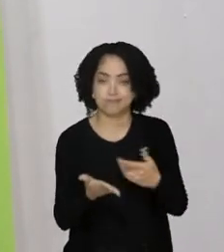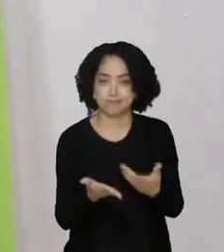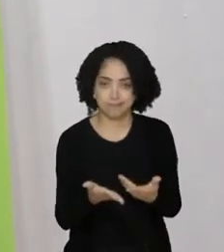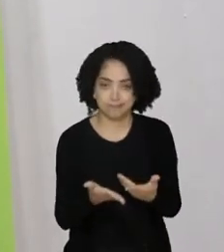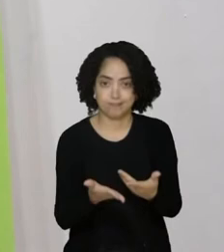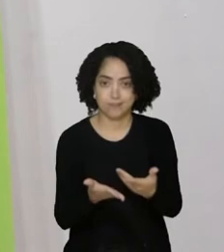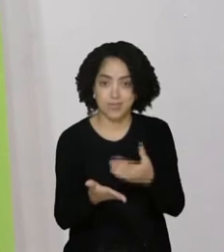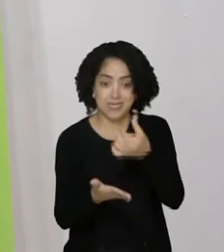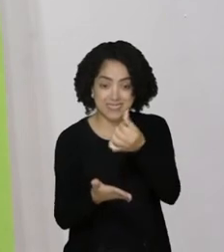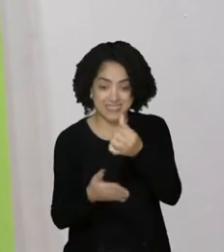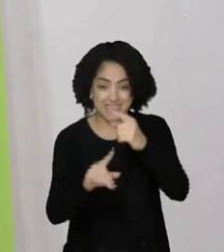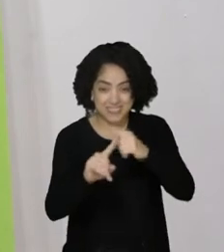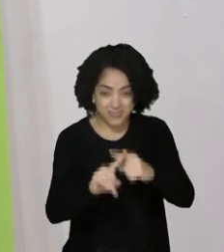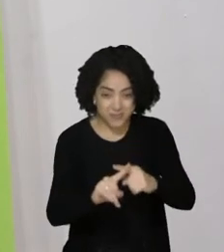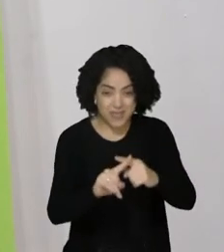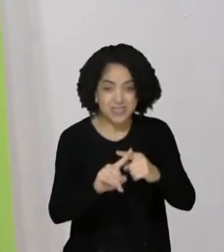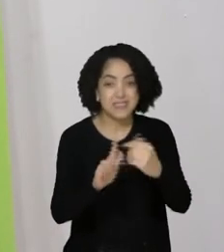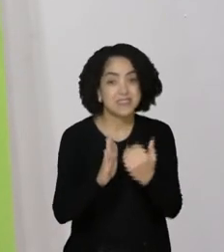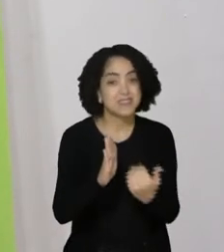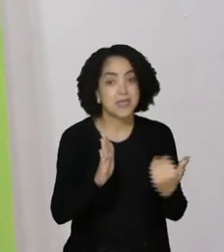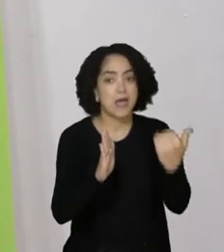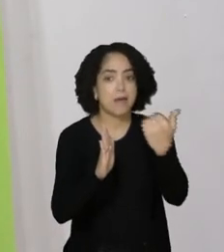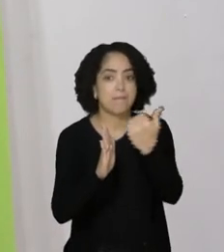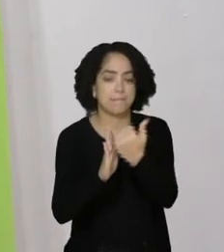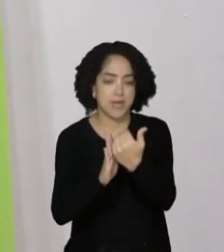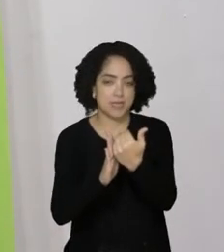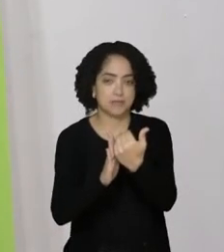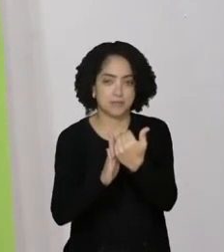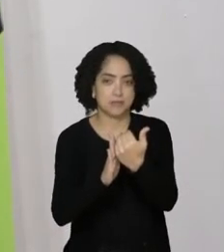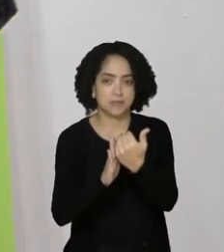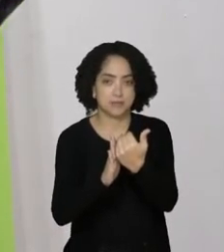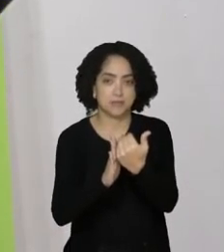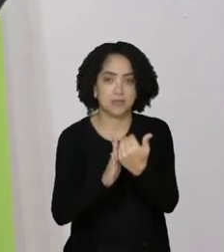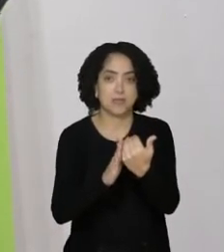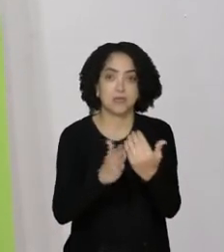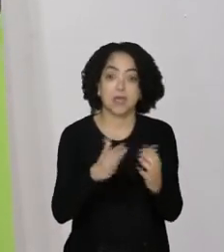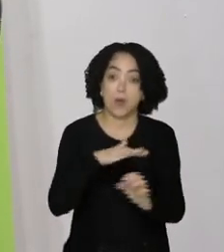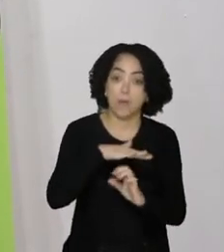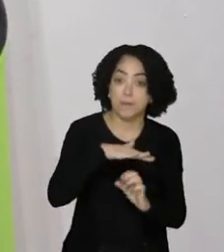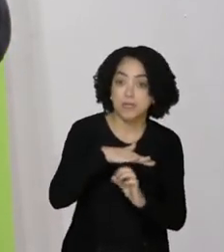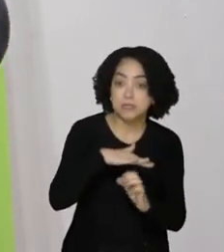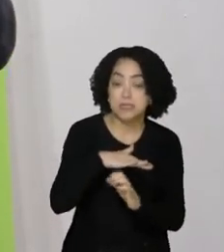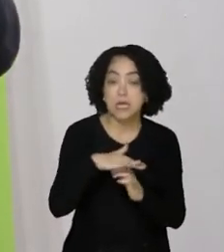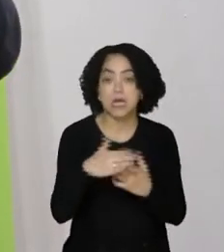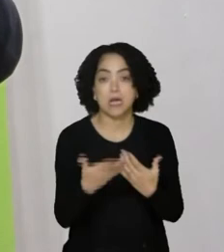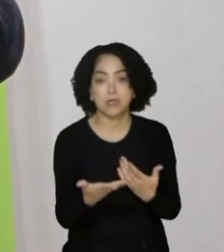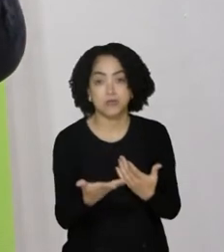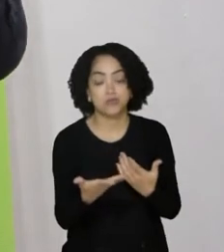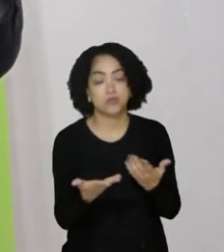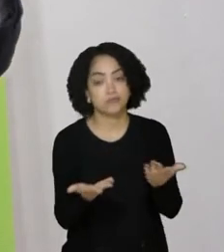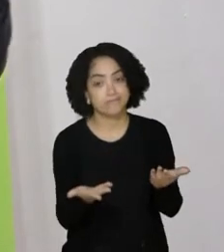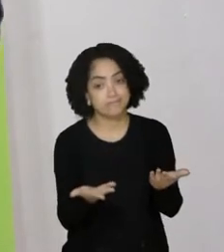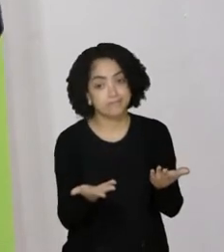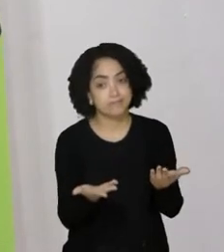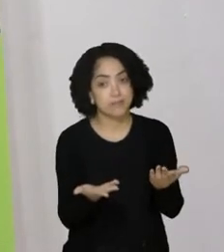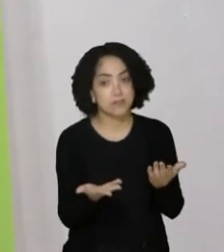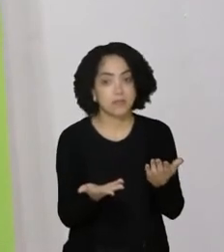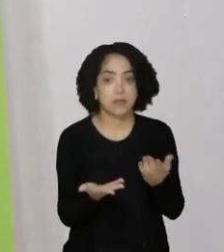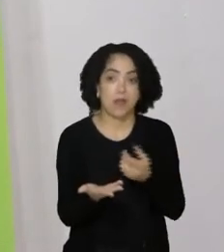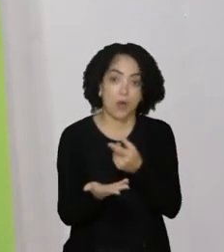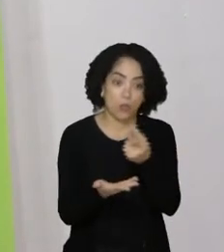seis vezes mais dividendos para empresários alguém tá Alguém tá levando alguma coisa